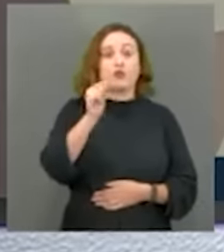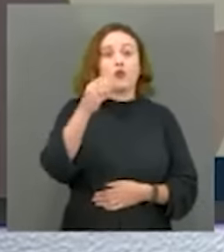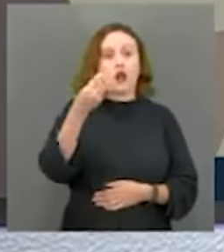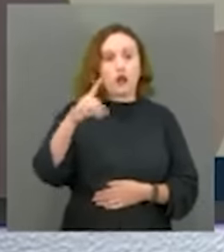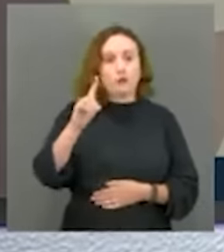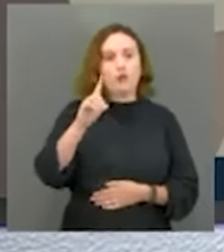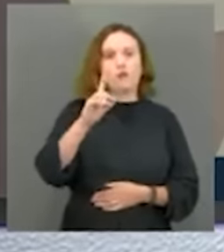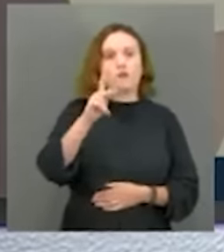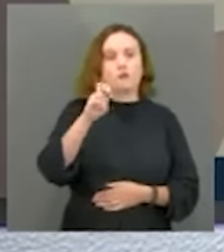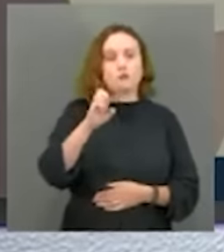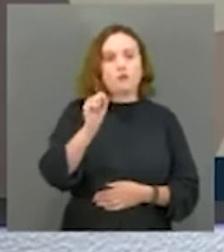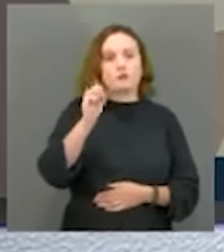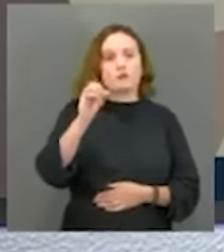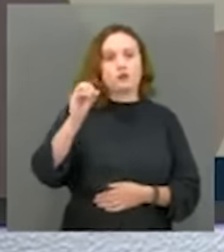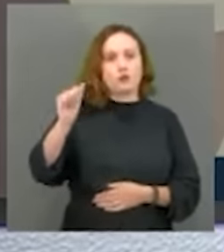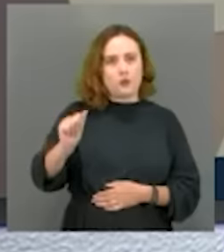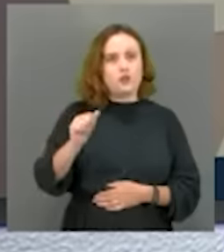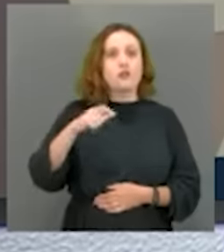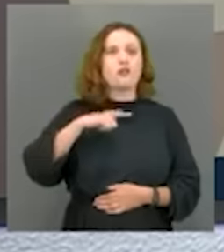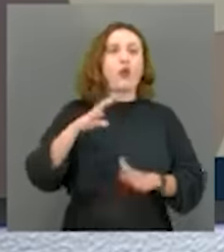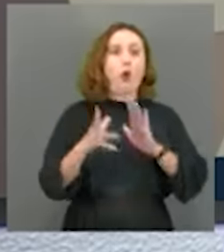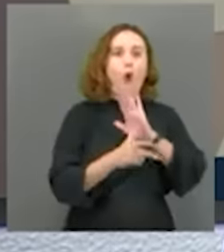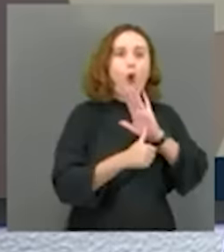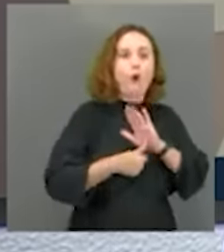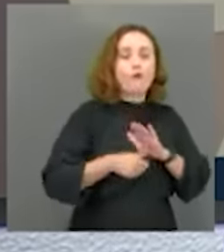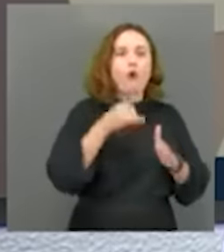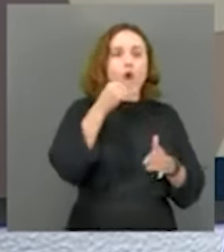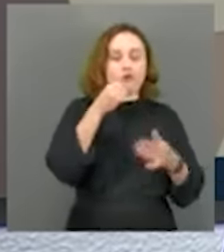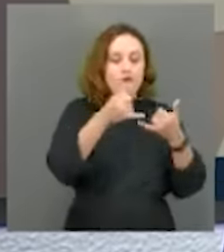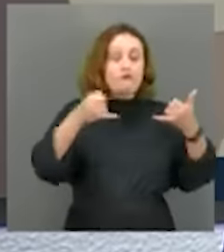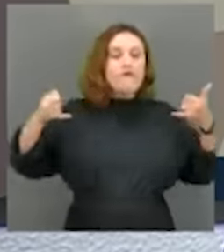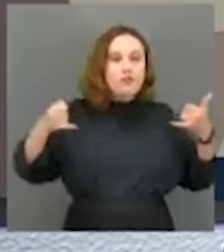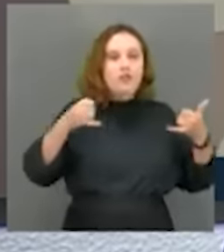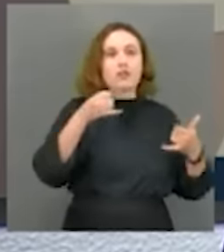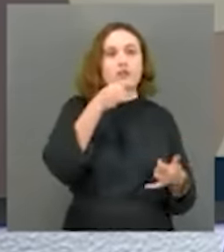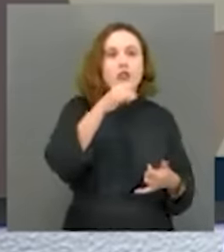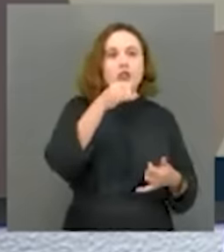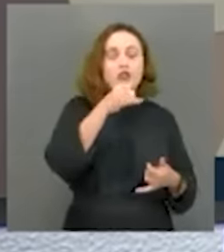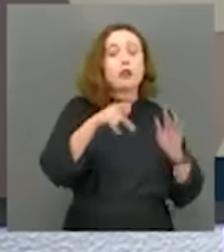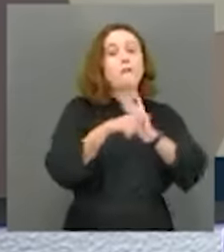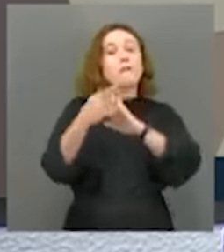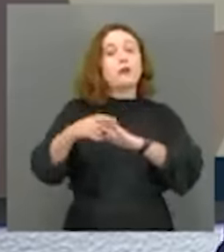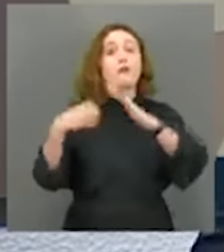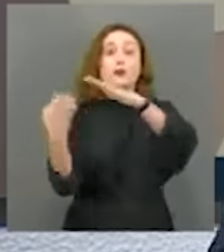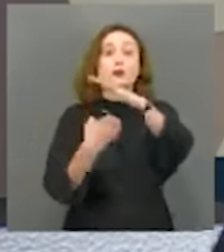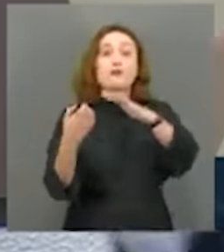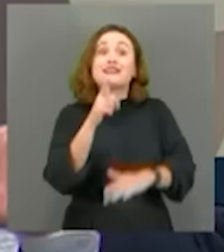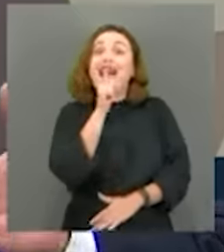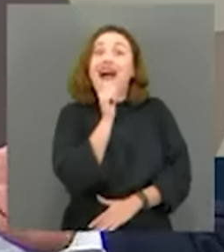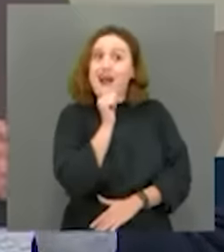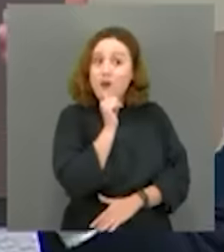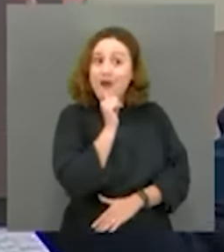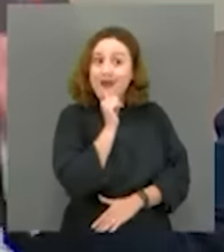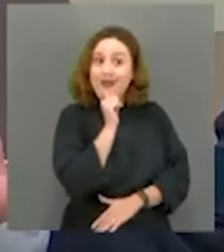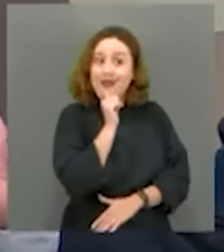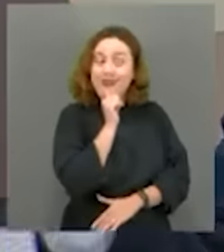eh de energia da empresa de água se passou dois dias para que se pudesse restabelecer esse serviço a